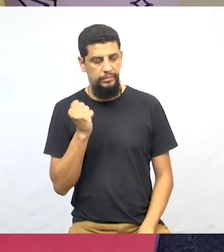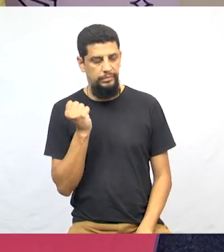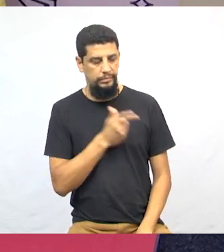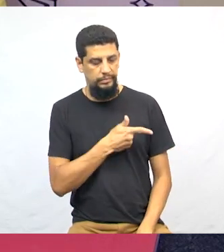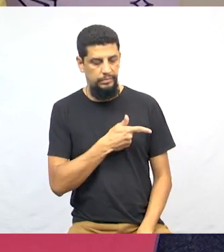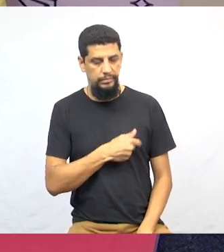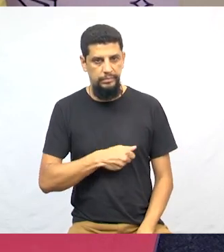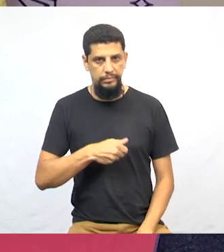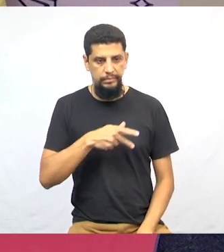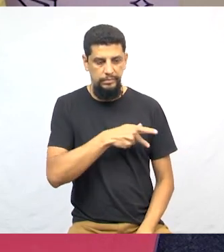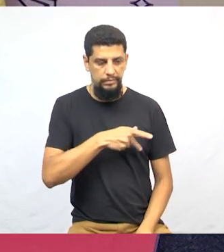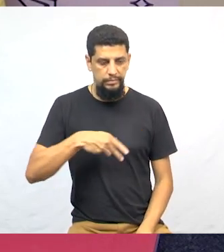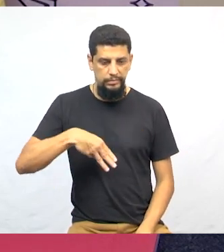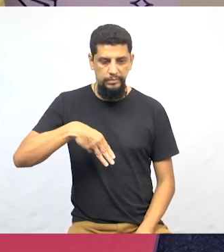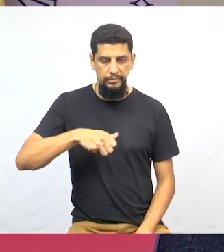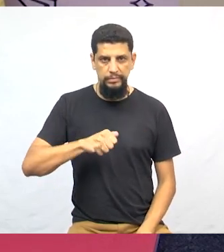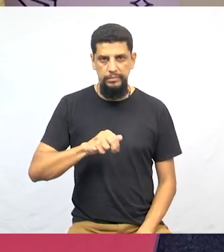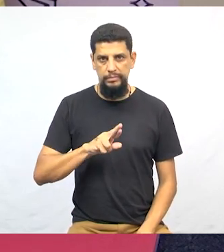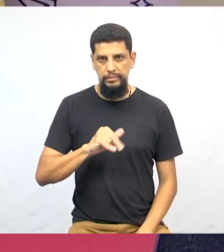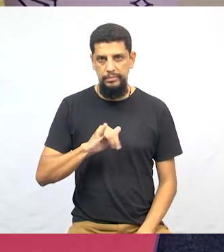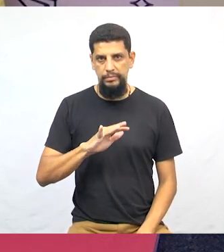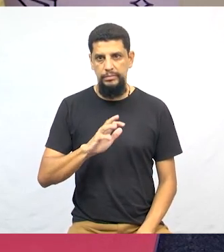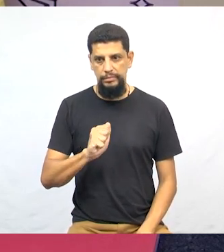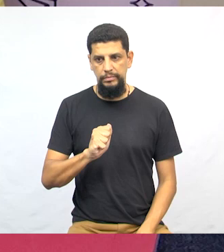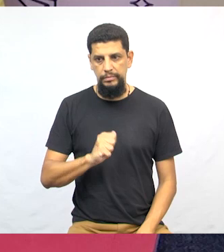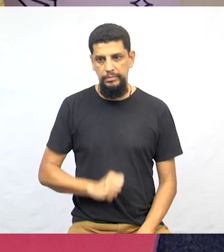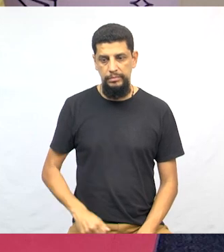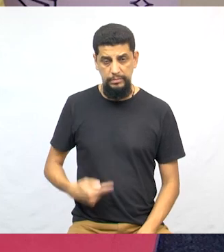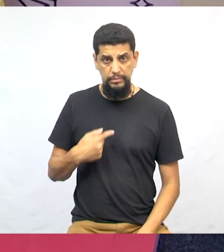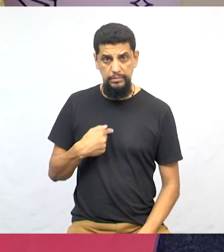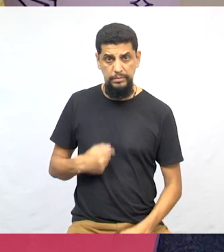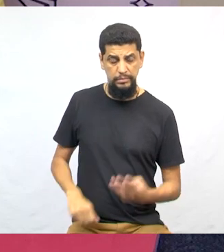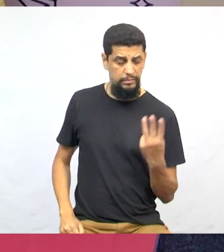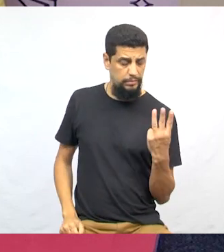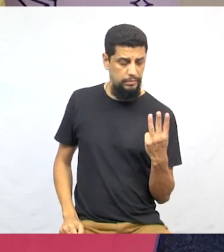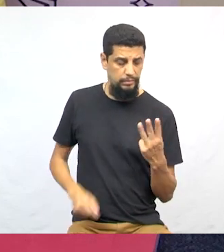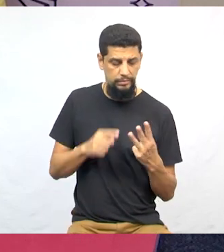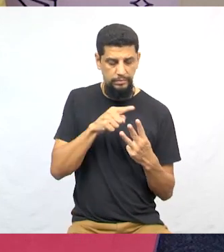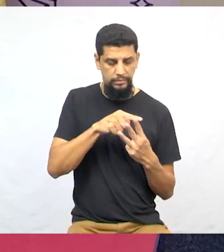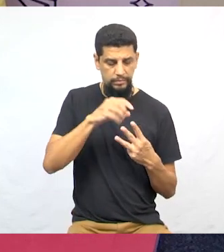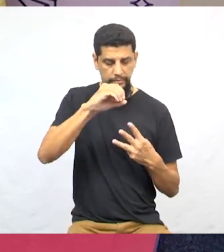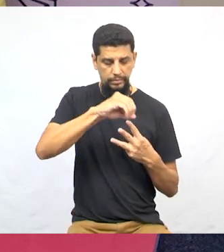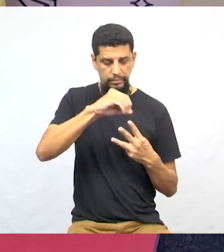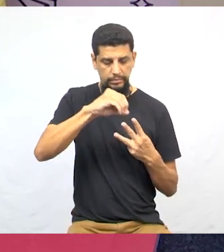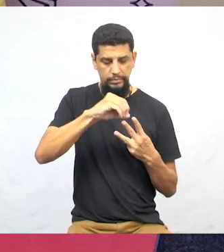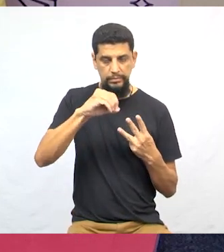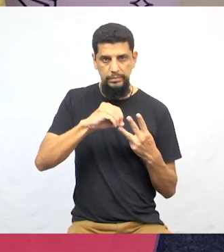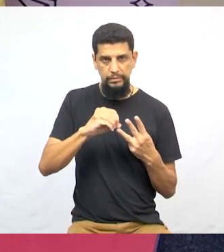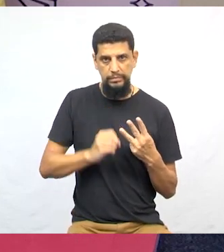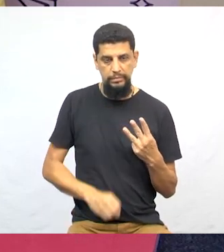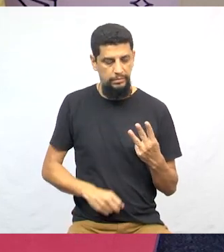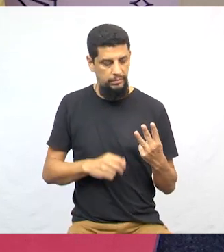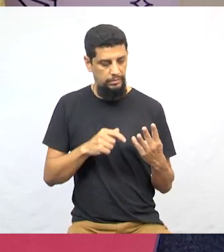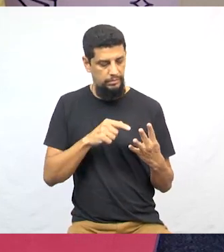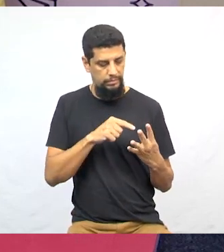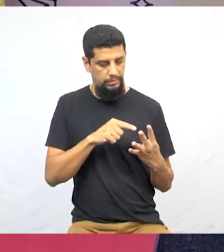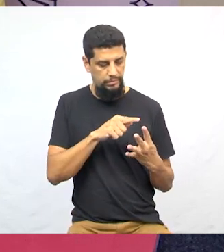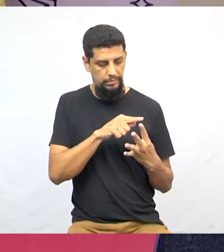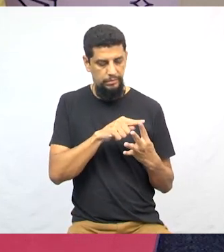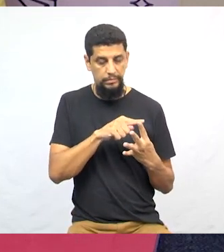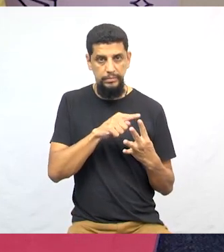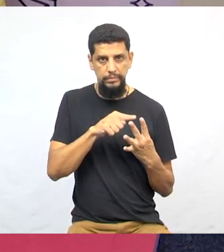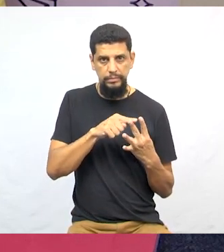bolinhas do que a professora Márcia, que tem três. Eu fiquei com três bolinhas. Uma, duas, três. E a professora